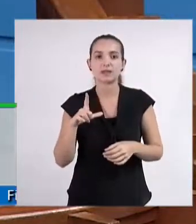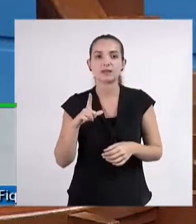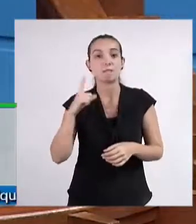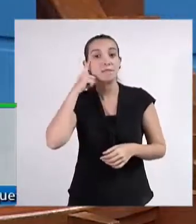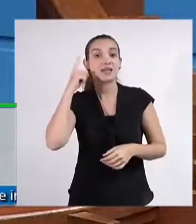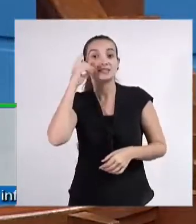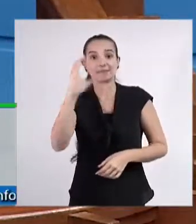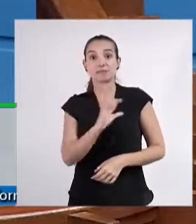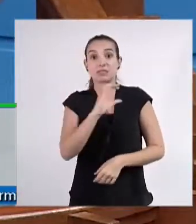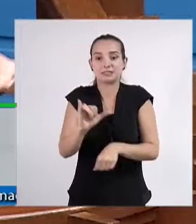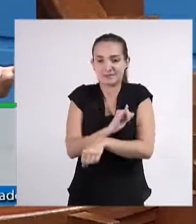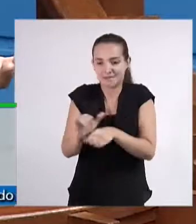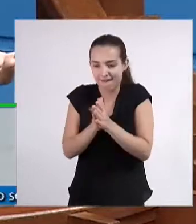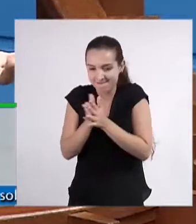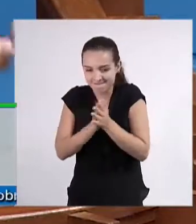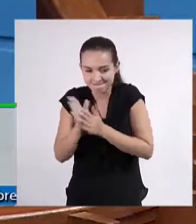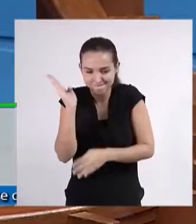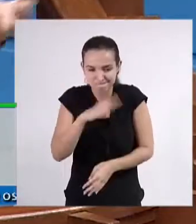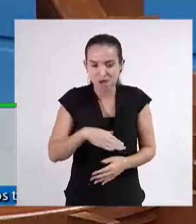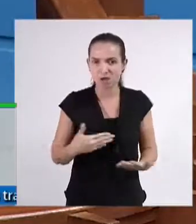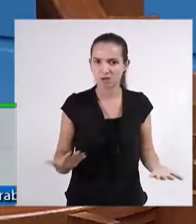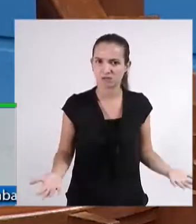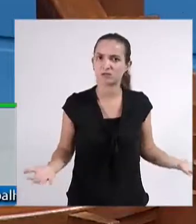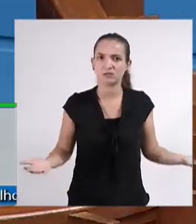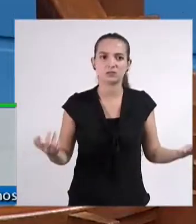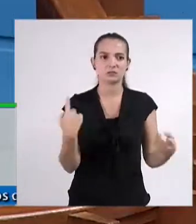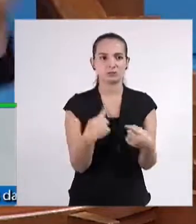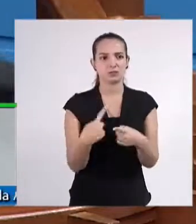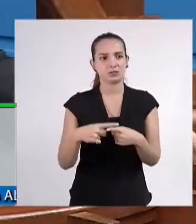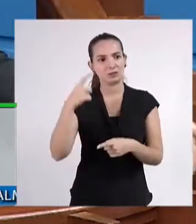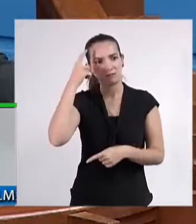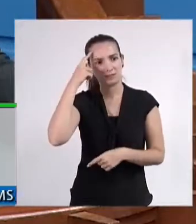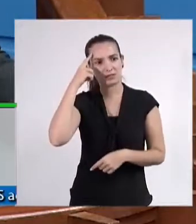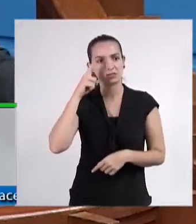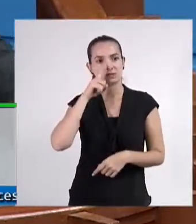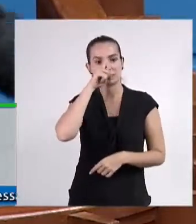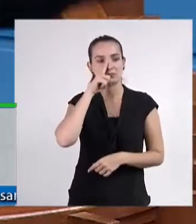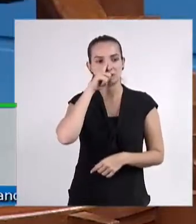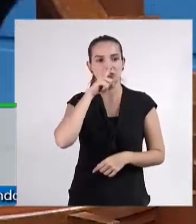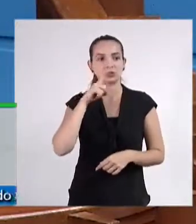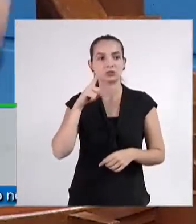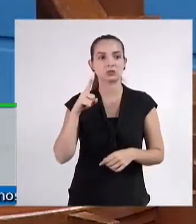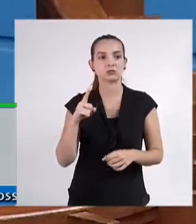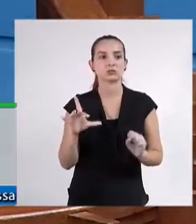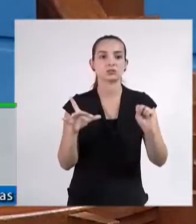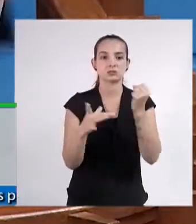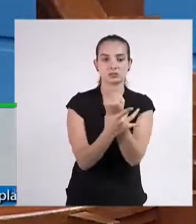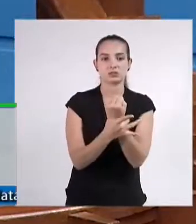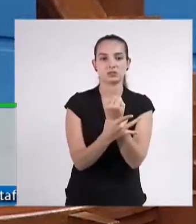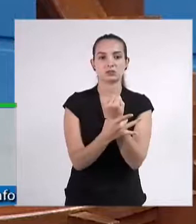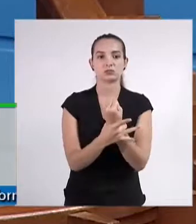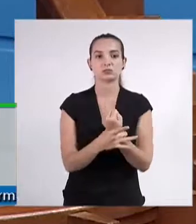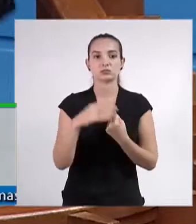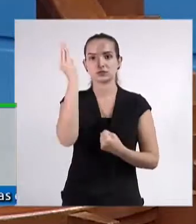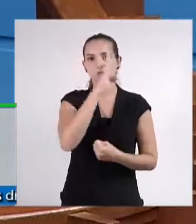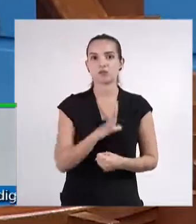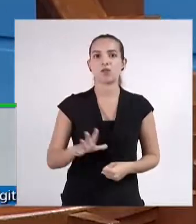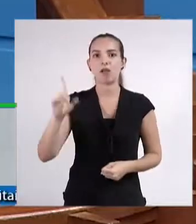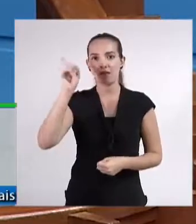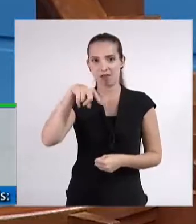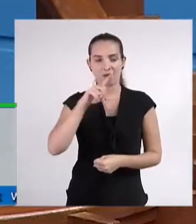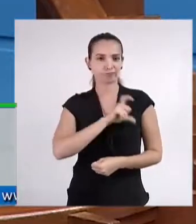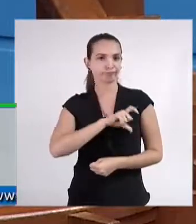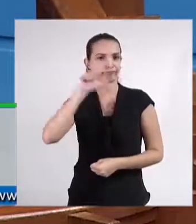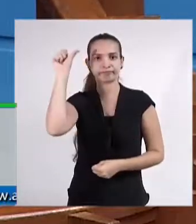coisa que vai colocar em risco a segurança nacional Isso é uma piada de